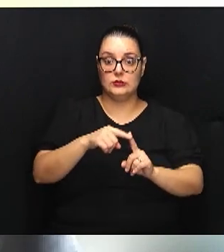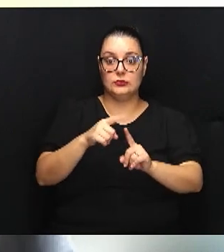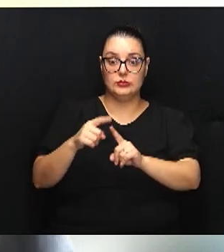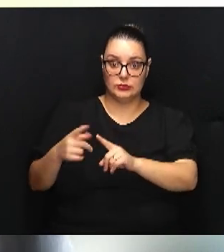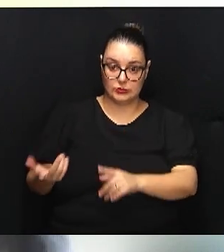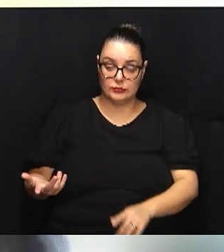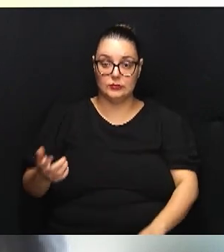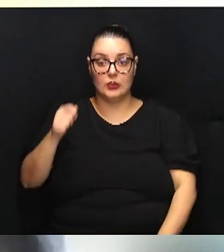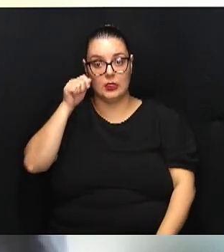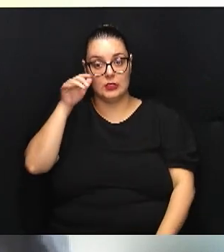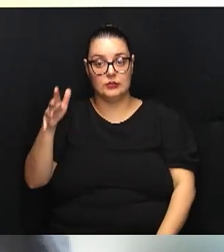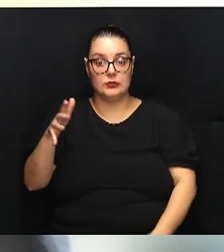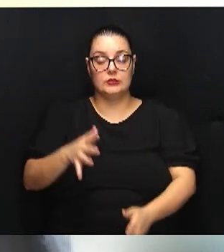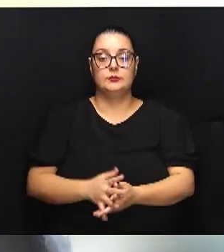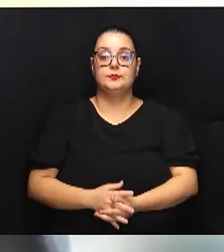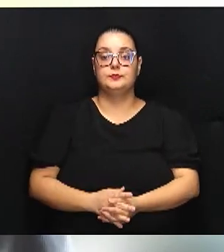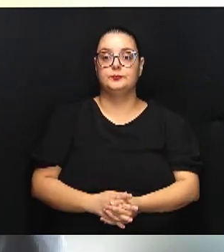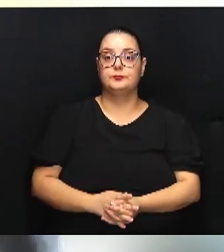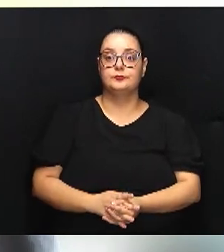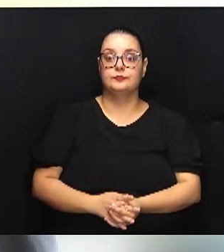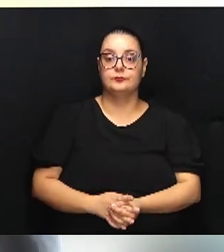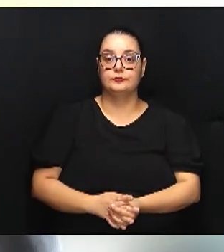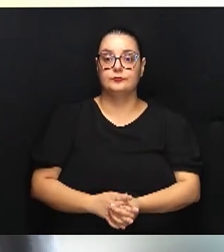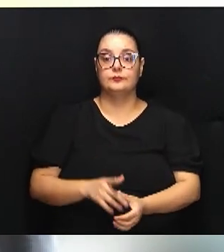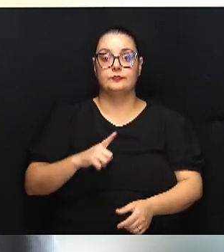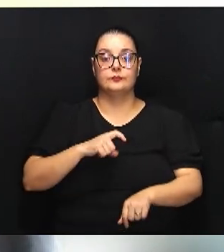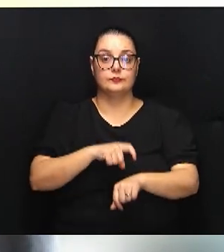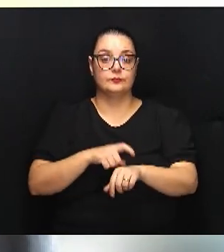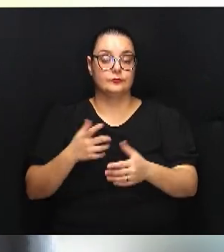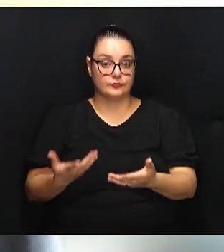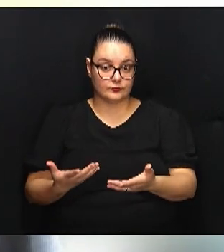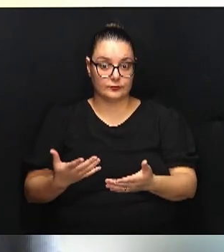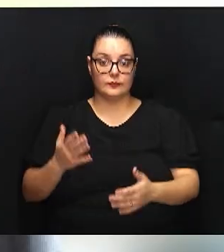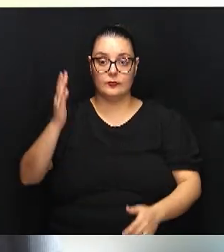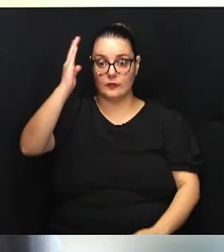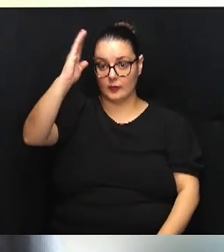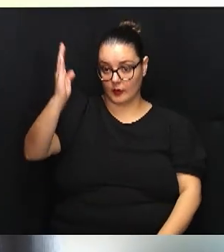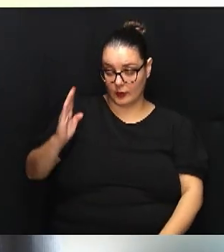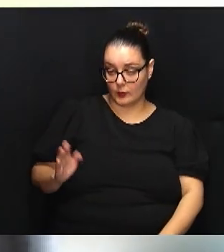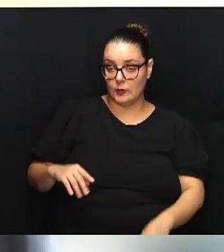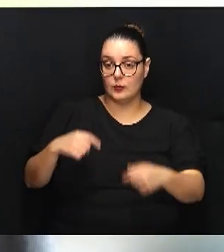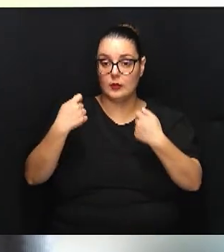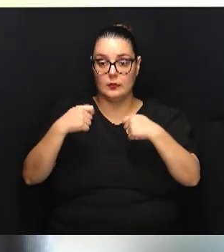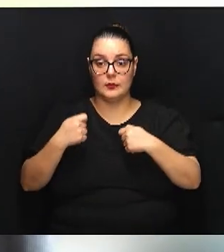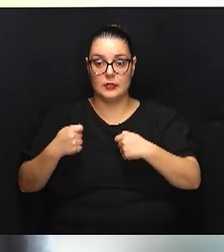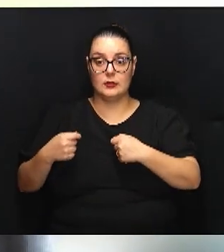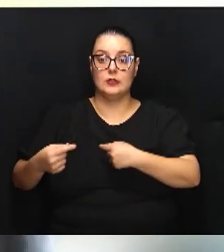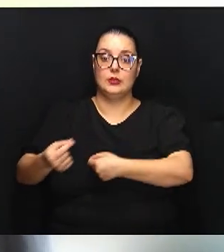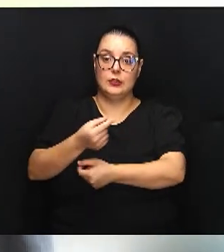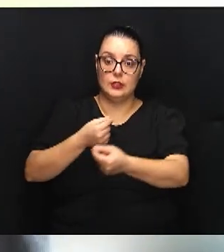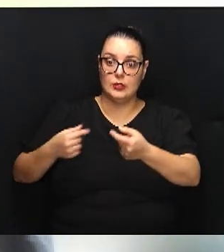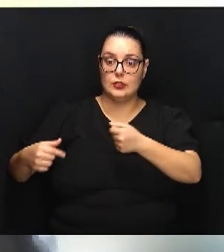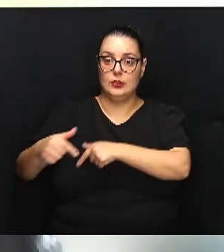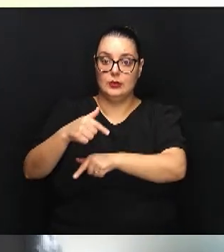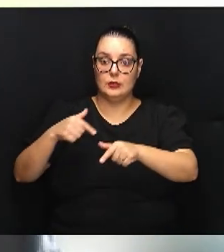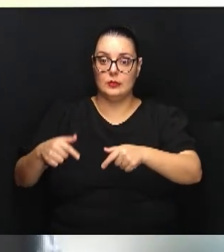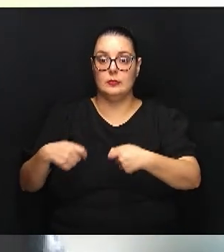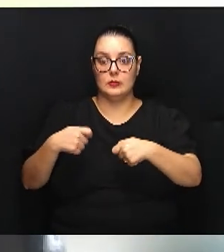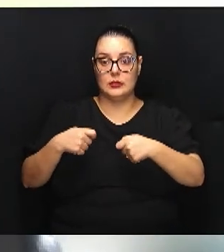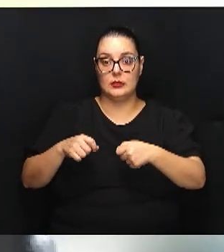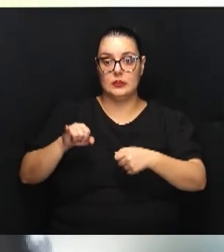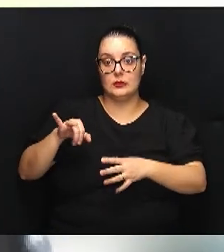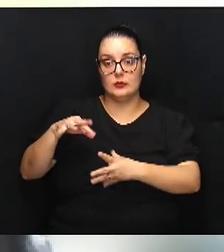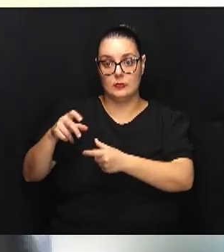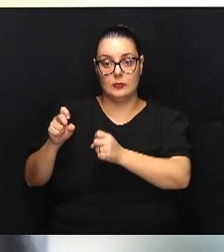Acontece sobre diversos modais, Alexandre. Há situações em que o Brasil, por uma necessidade de